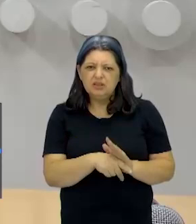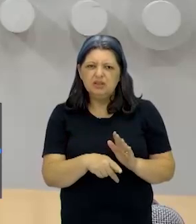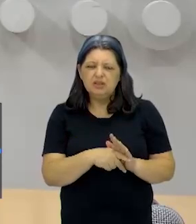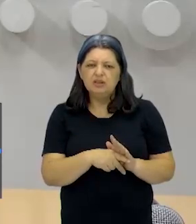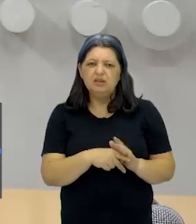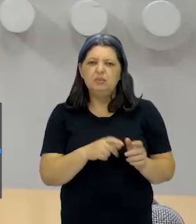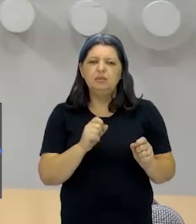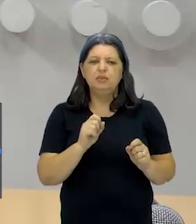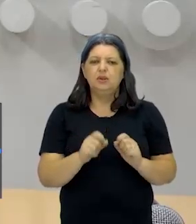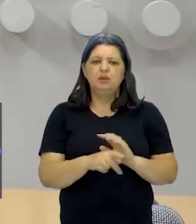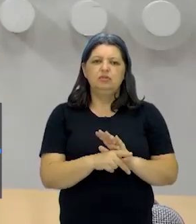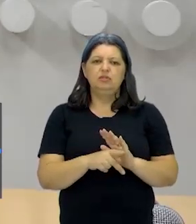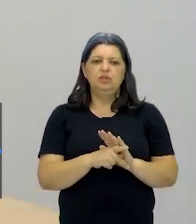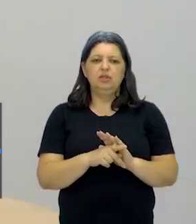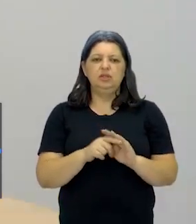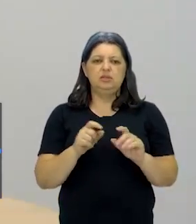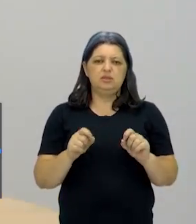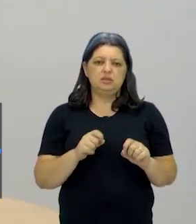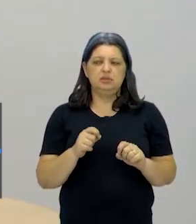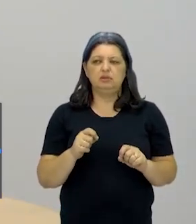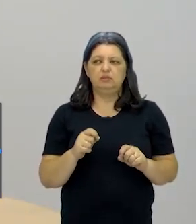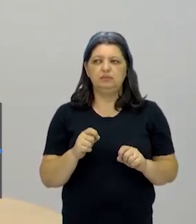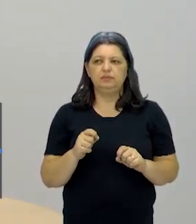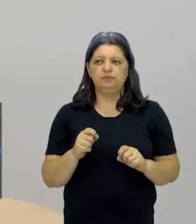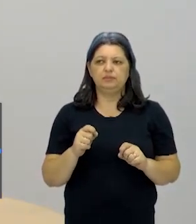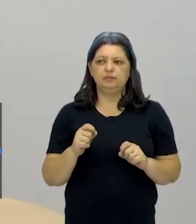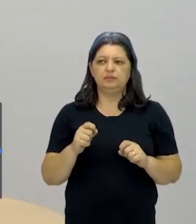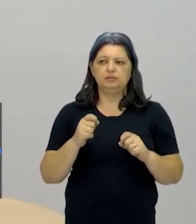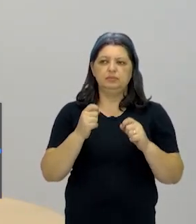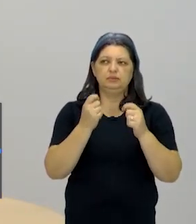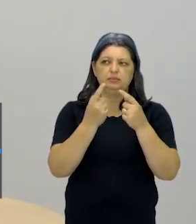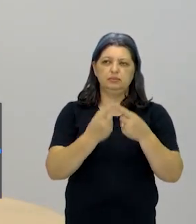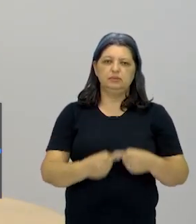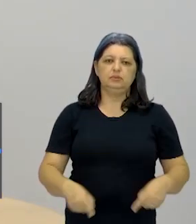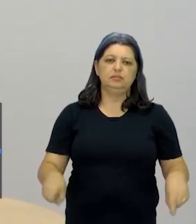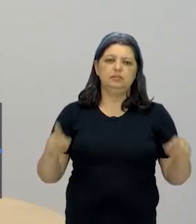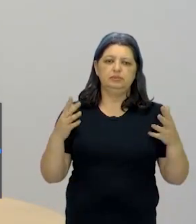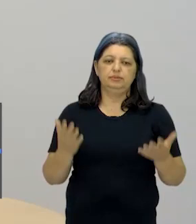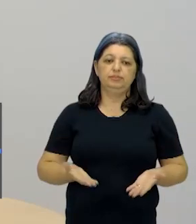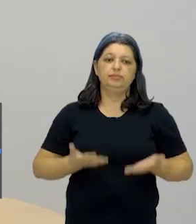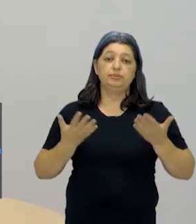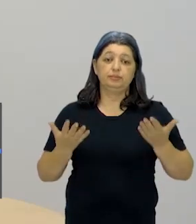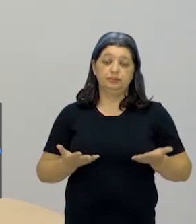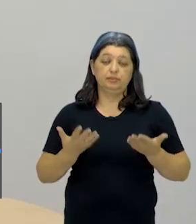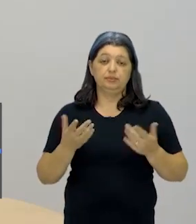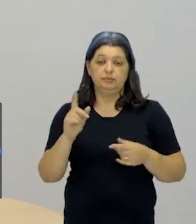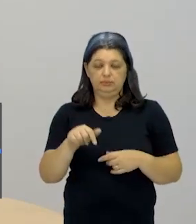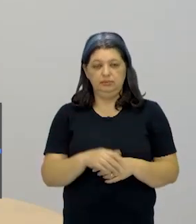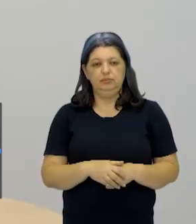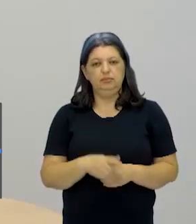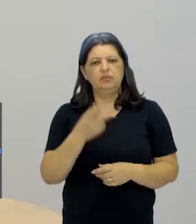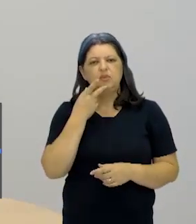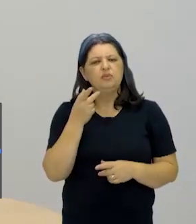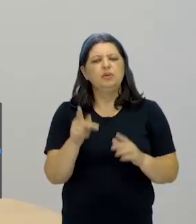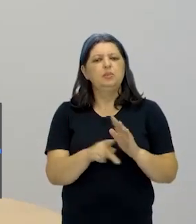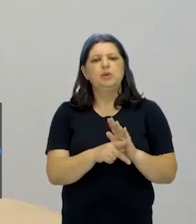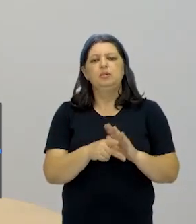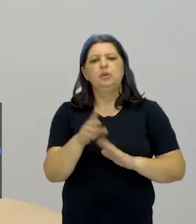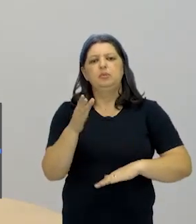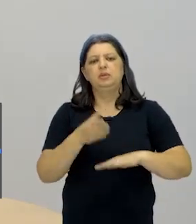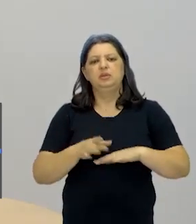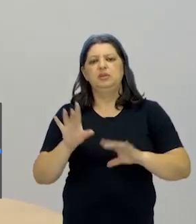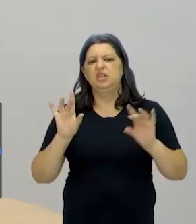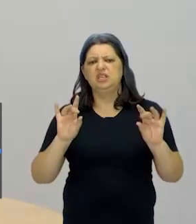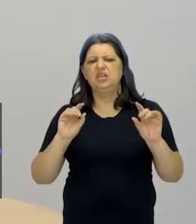vida digital. Então, gente, olha, eu vou tentar... na verdade, quando fala de modernidade líquida, é quase que